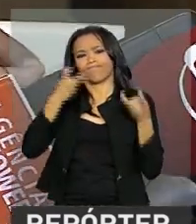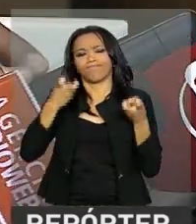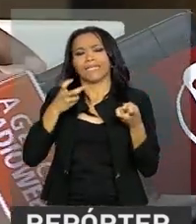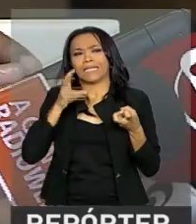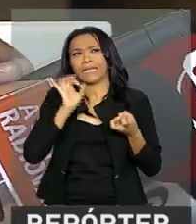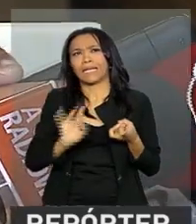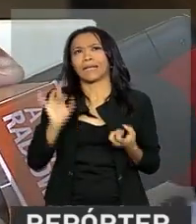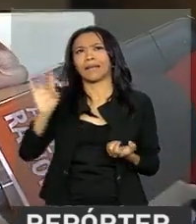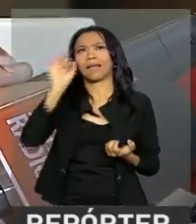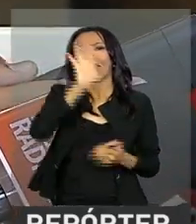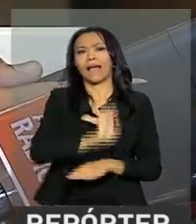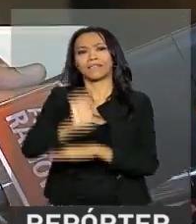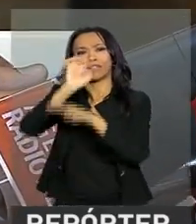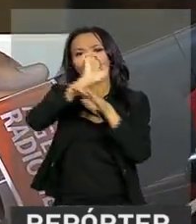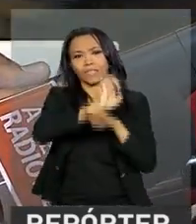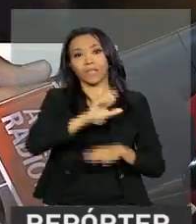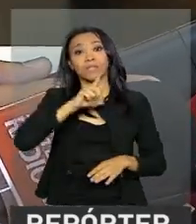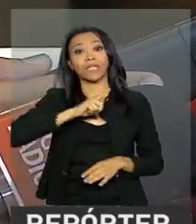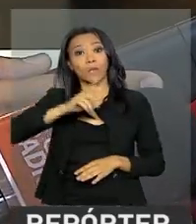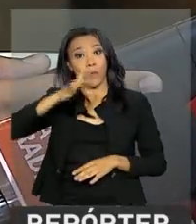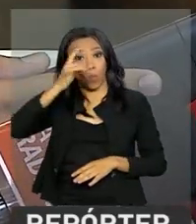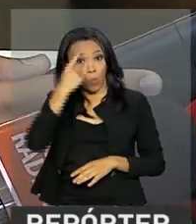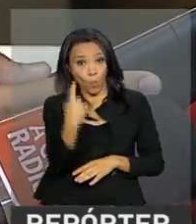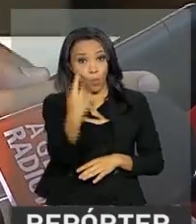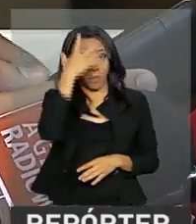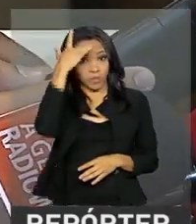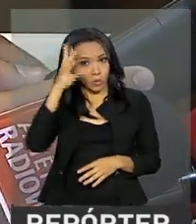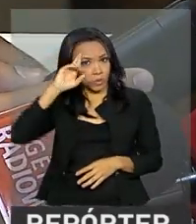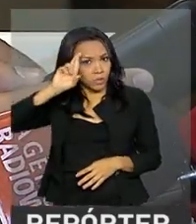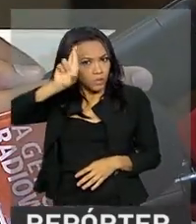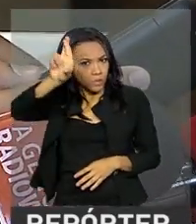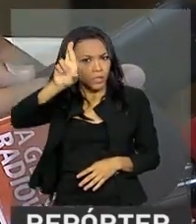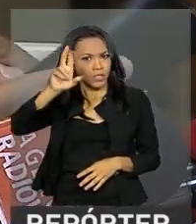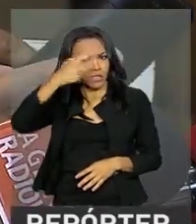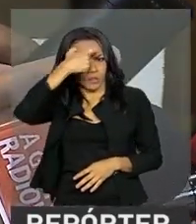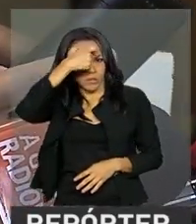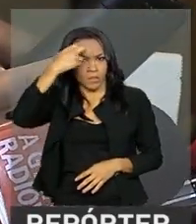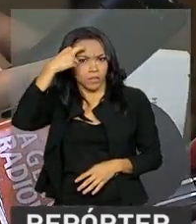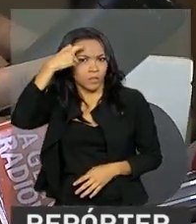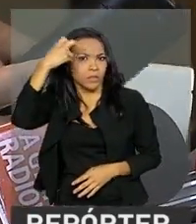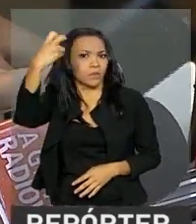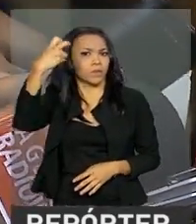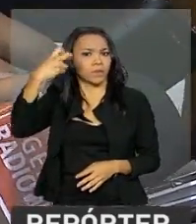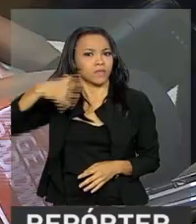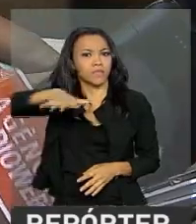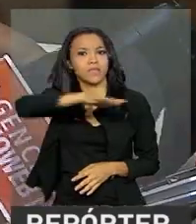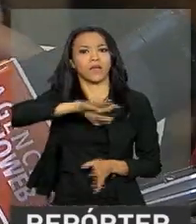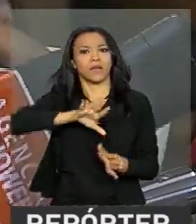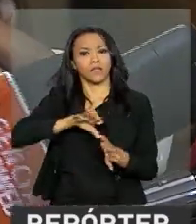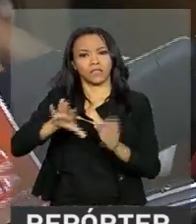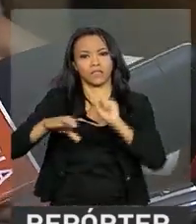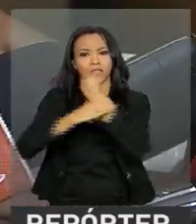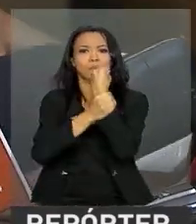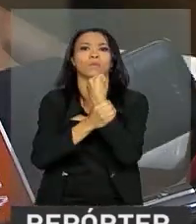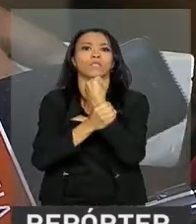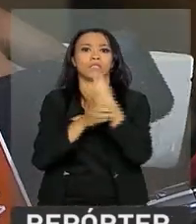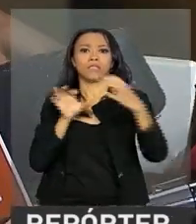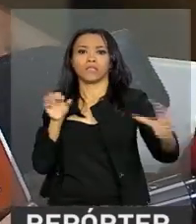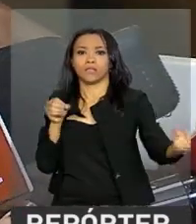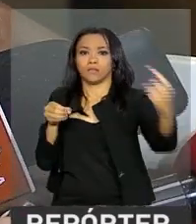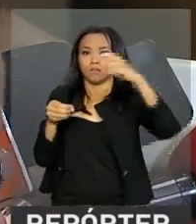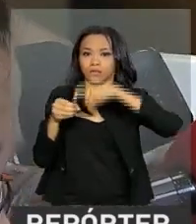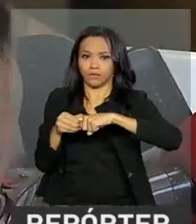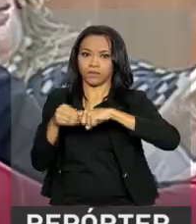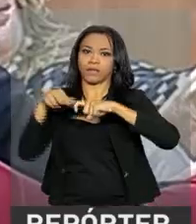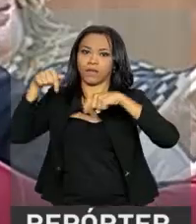haja um representante de inteligência da área prisional e da área da segurança pública interligados com o Departamento